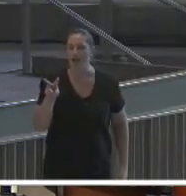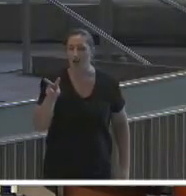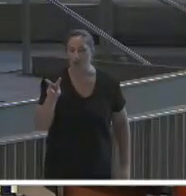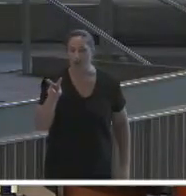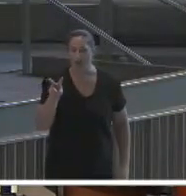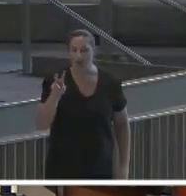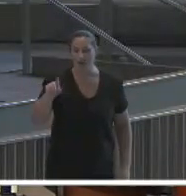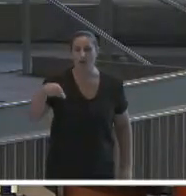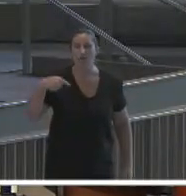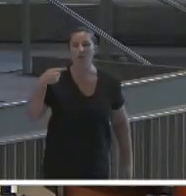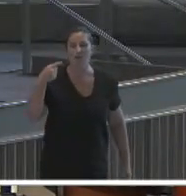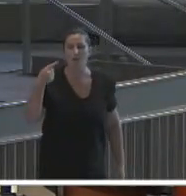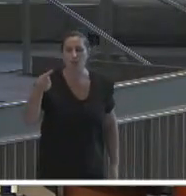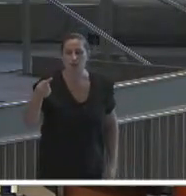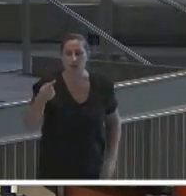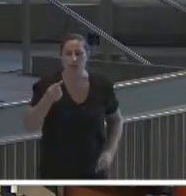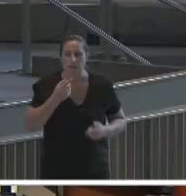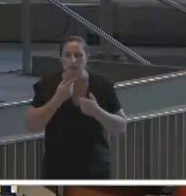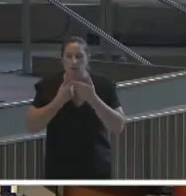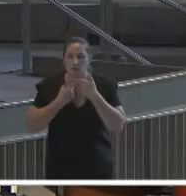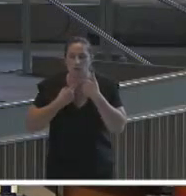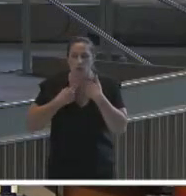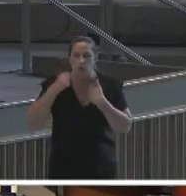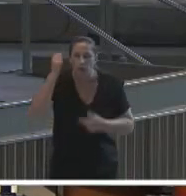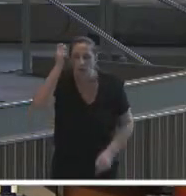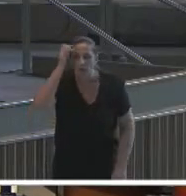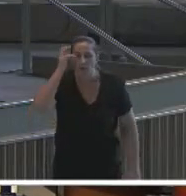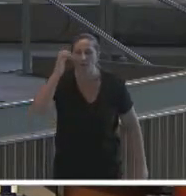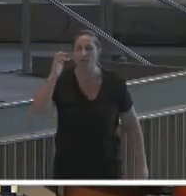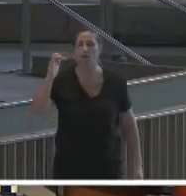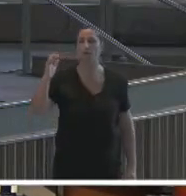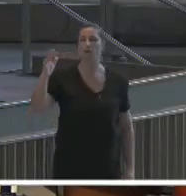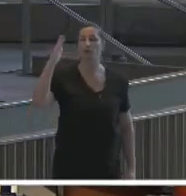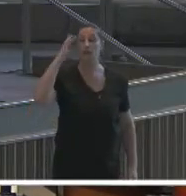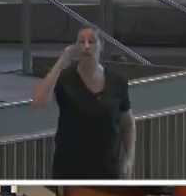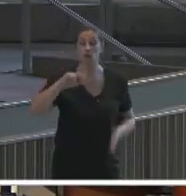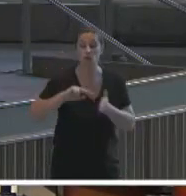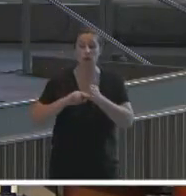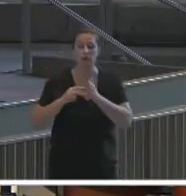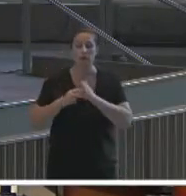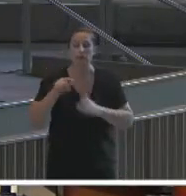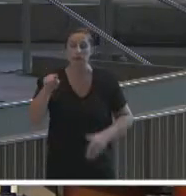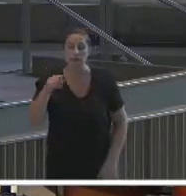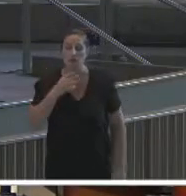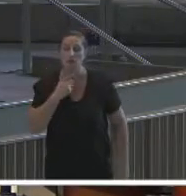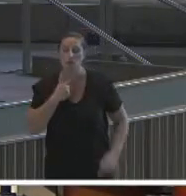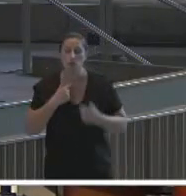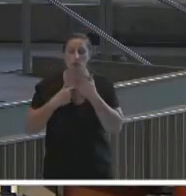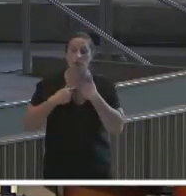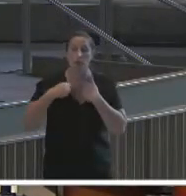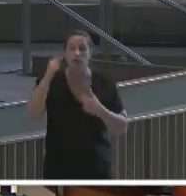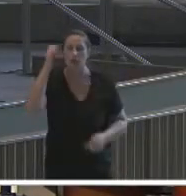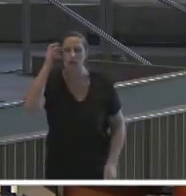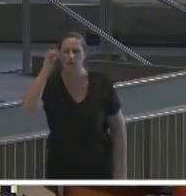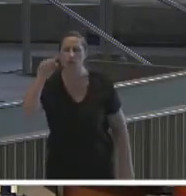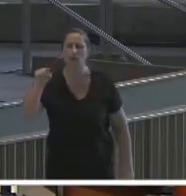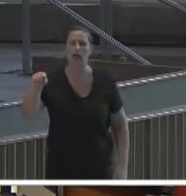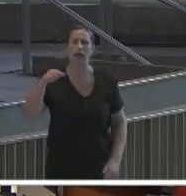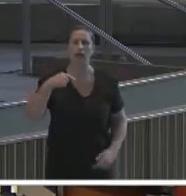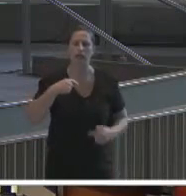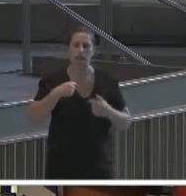depois começa com uma imaginação do significado daquele olhar e o que você poderia desfrutar com